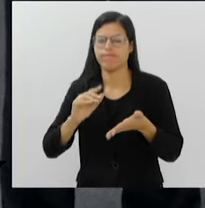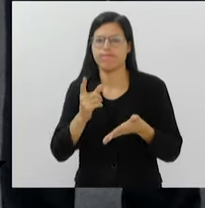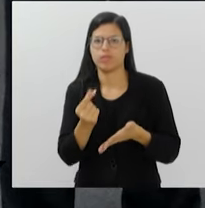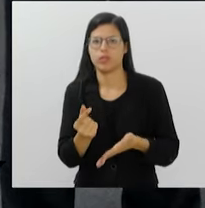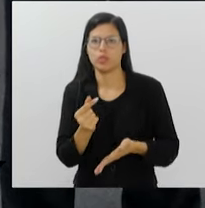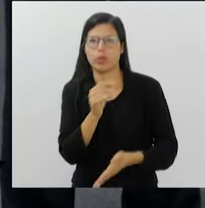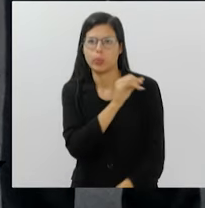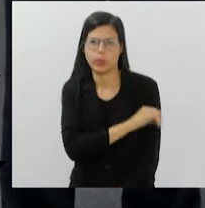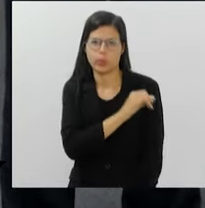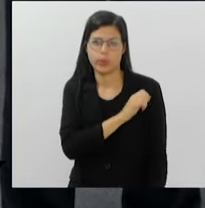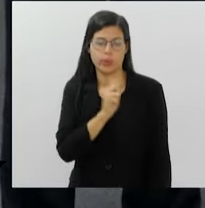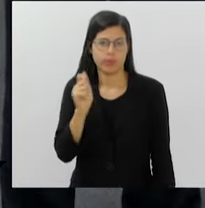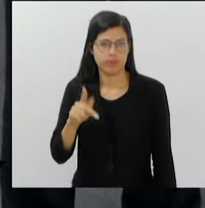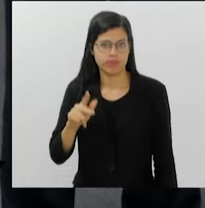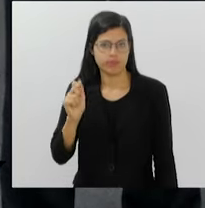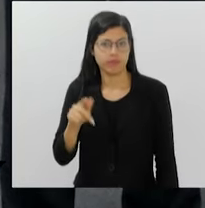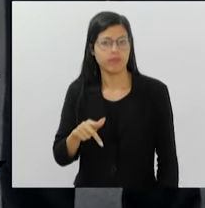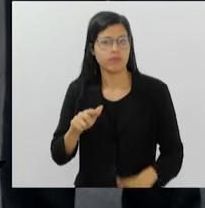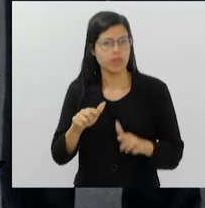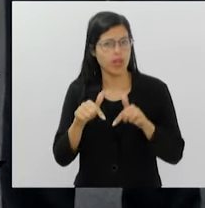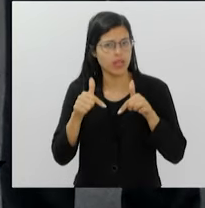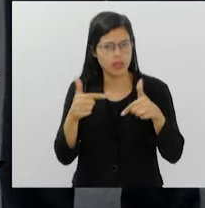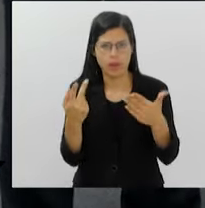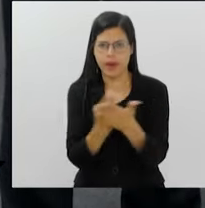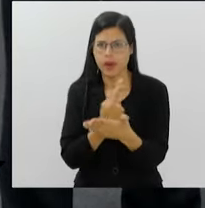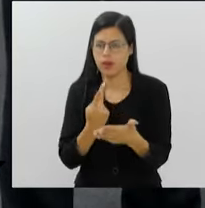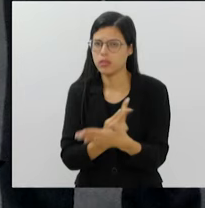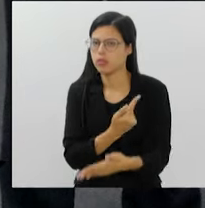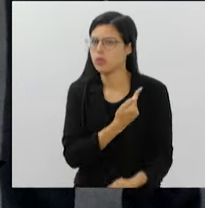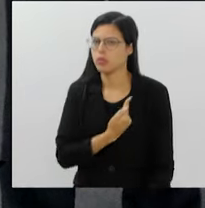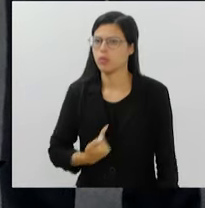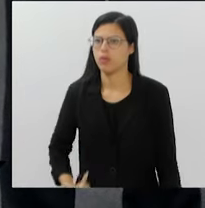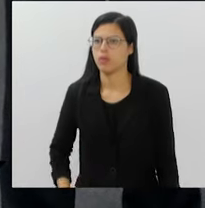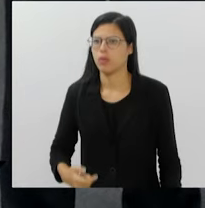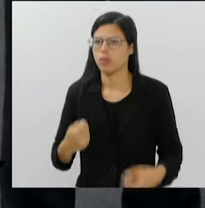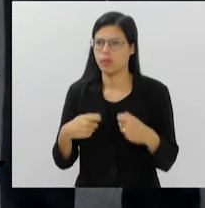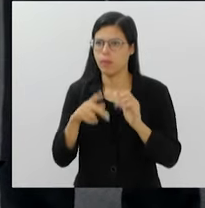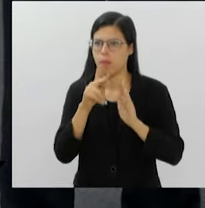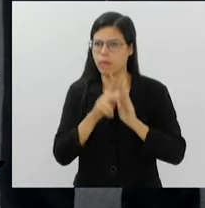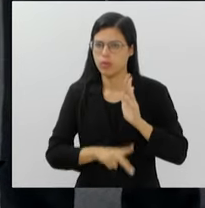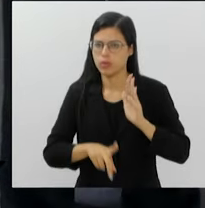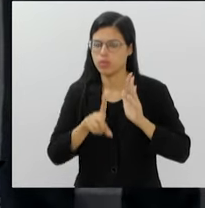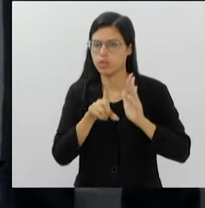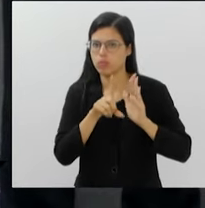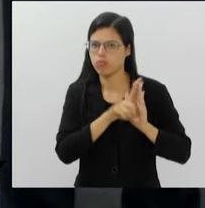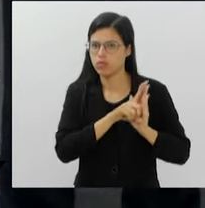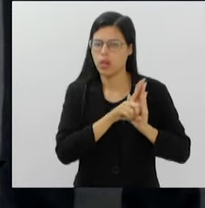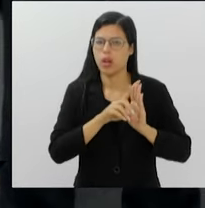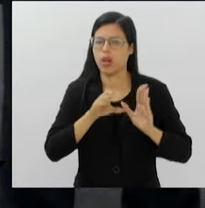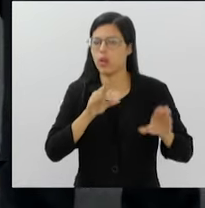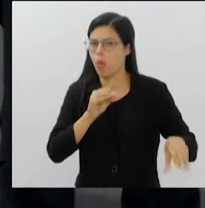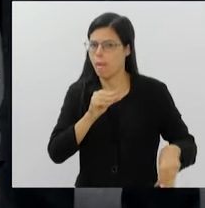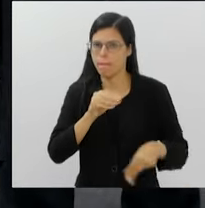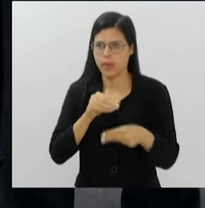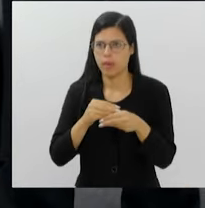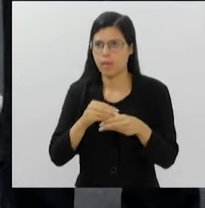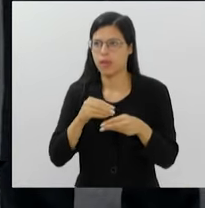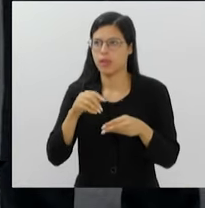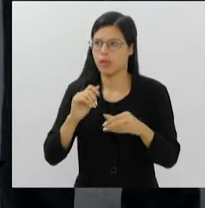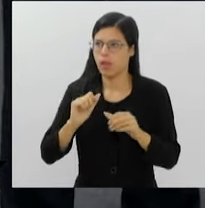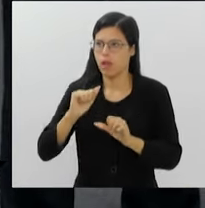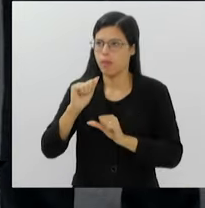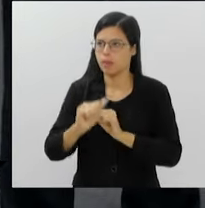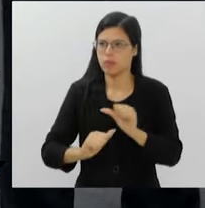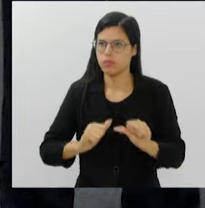Previdência. A ação foi ilegal, o governador tinha que ter mandado um projeto de lei complementar para essa casa para alterar as leis